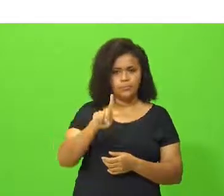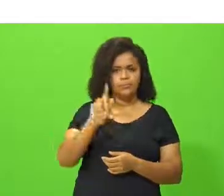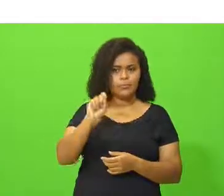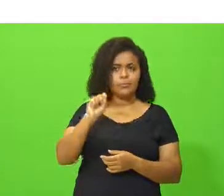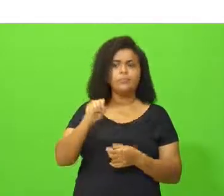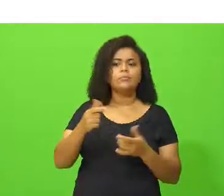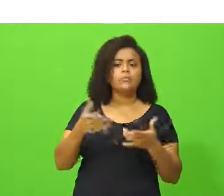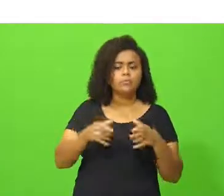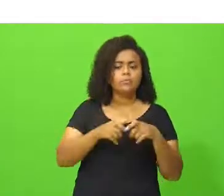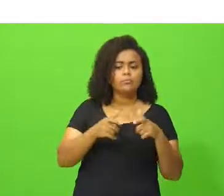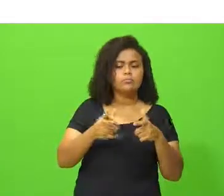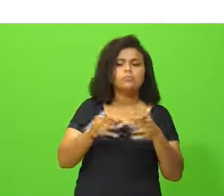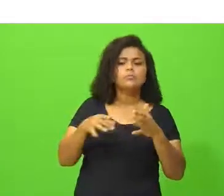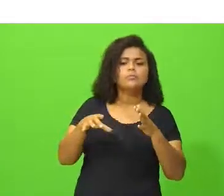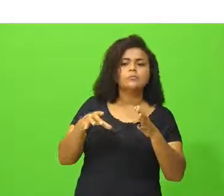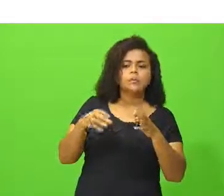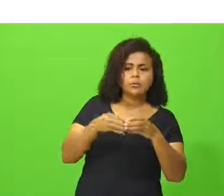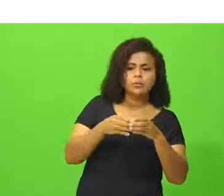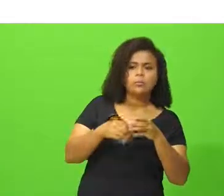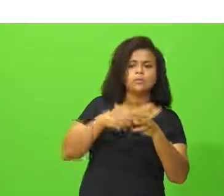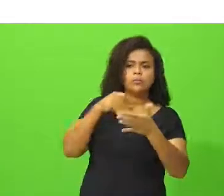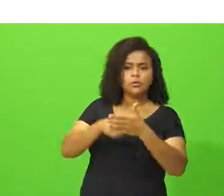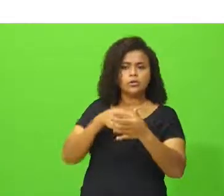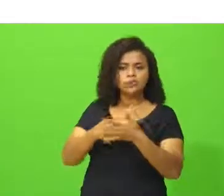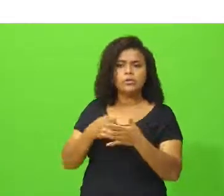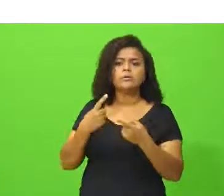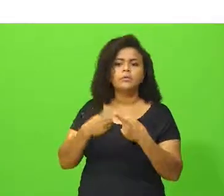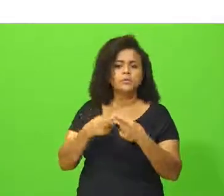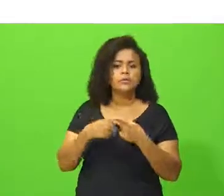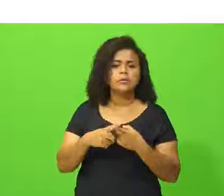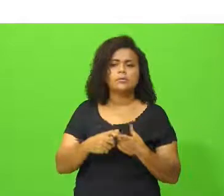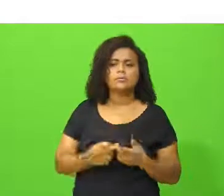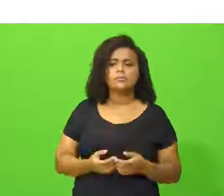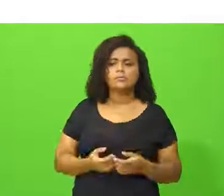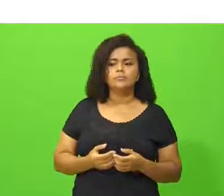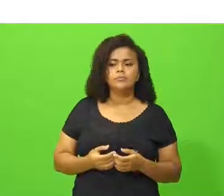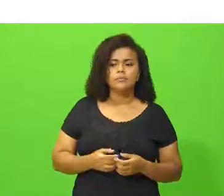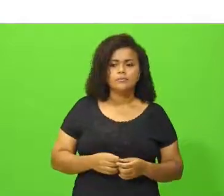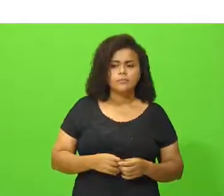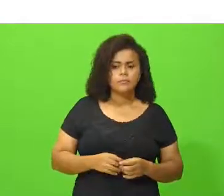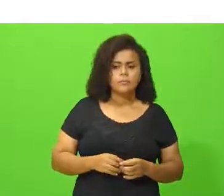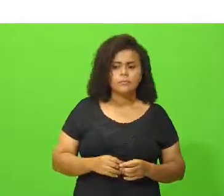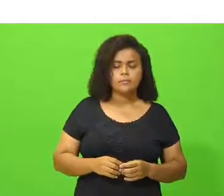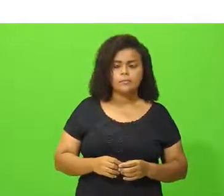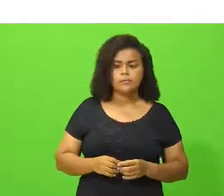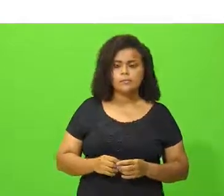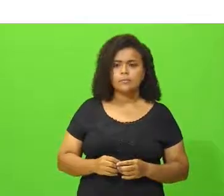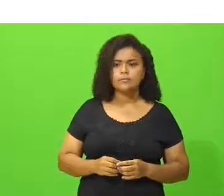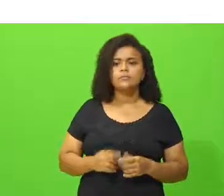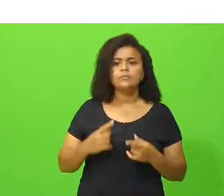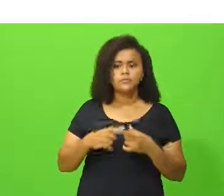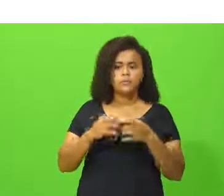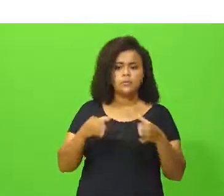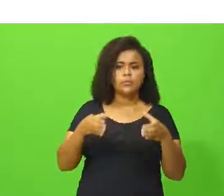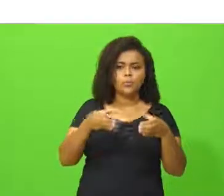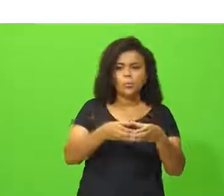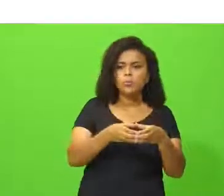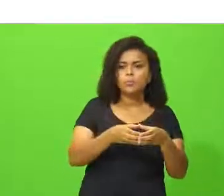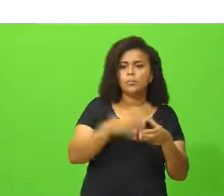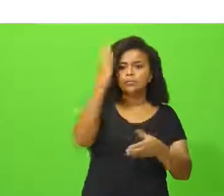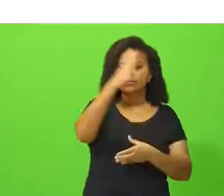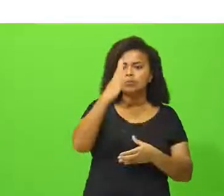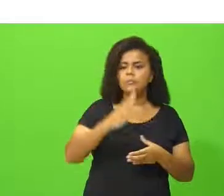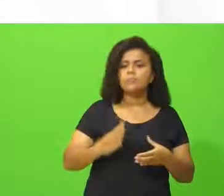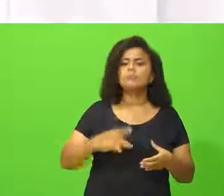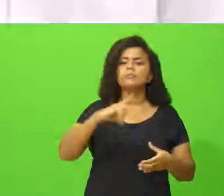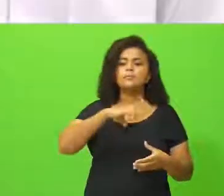que o meio seja um pouco degradado, né? Grupos como, por exemplo, no Brasil